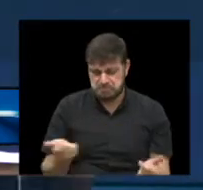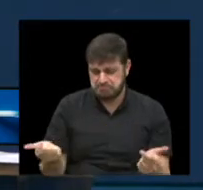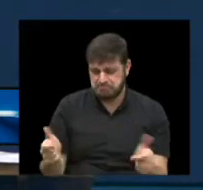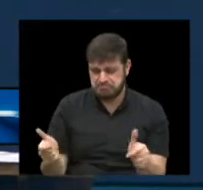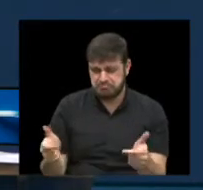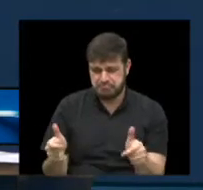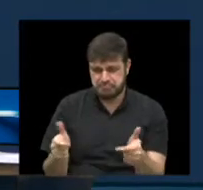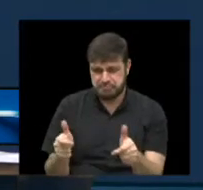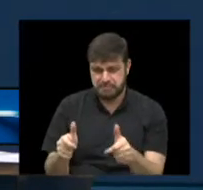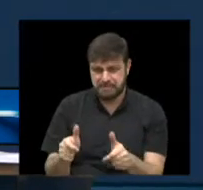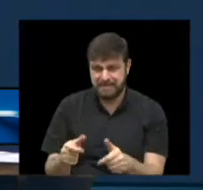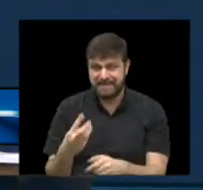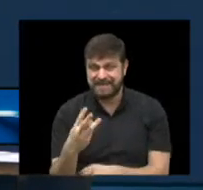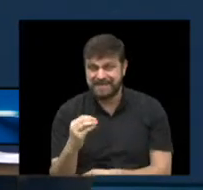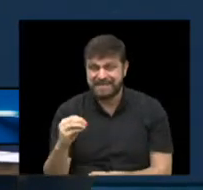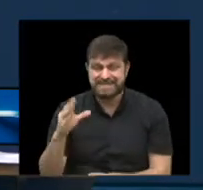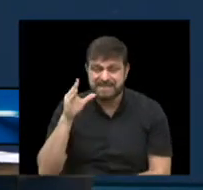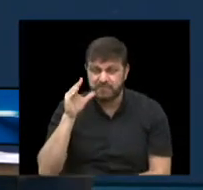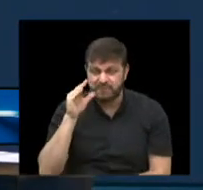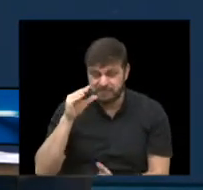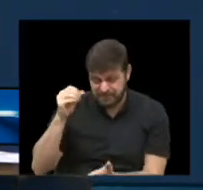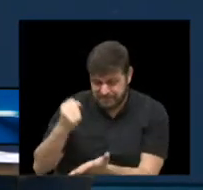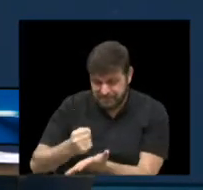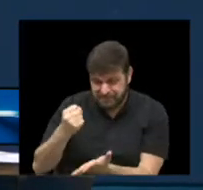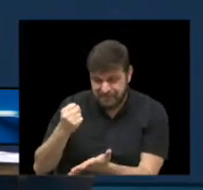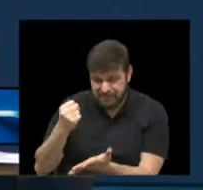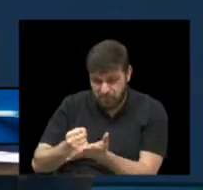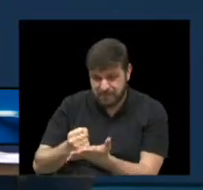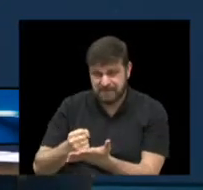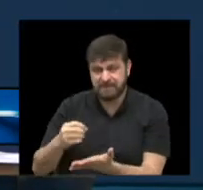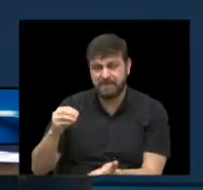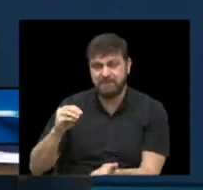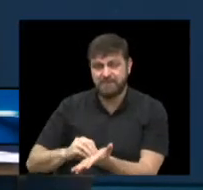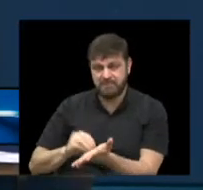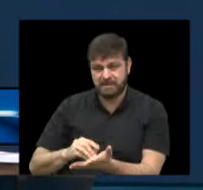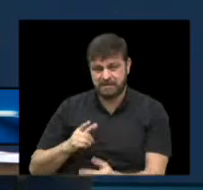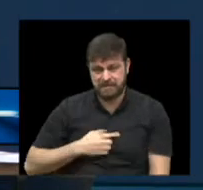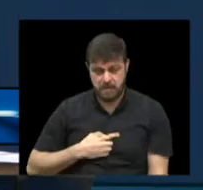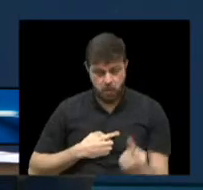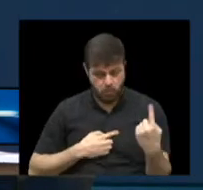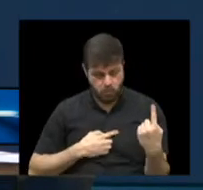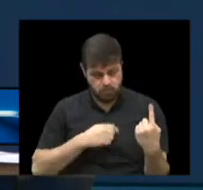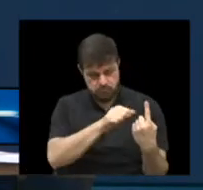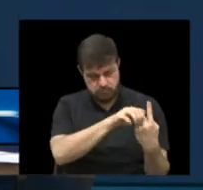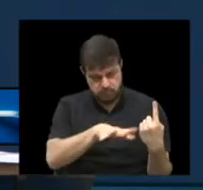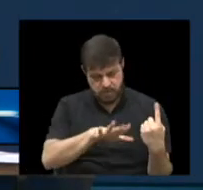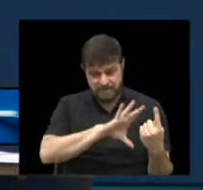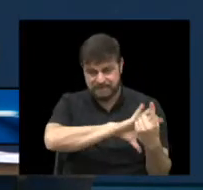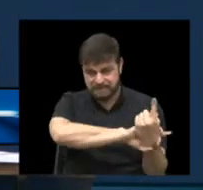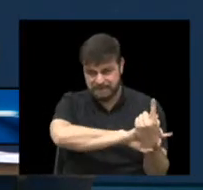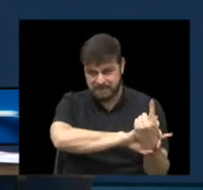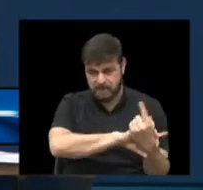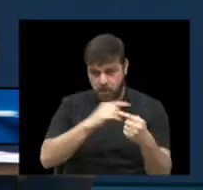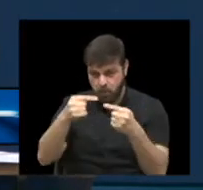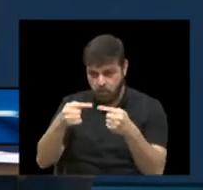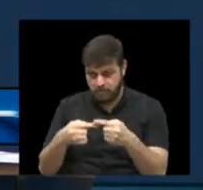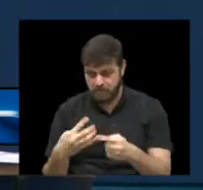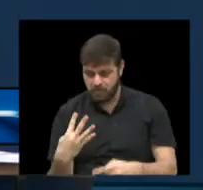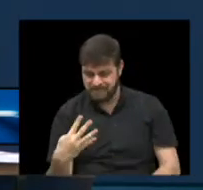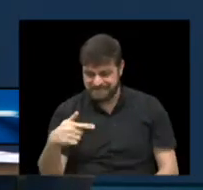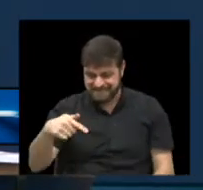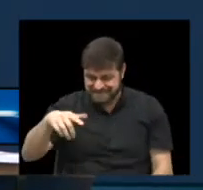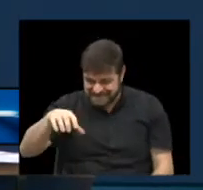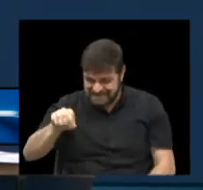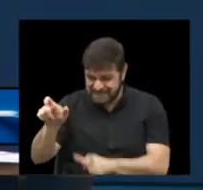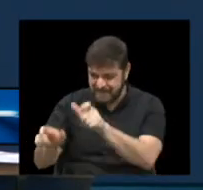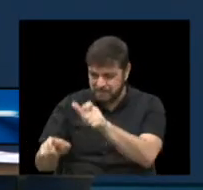em 300. O que se prega é 1 para cada 470 habitantes.